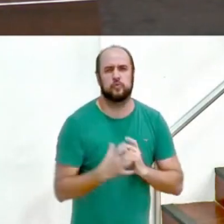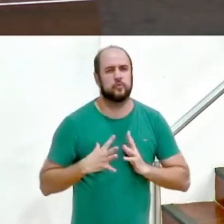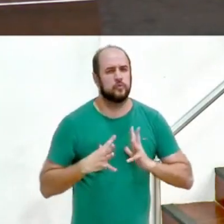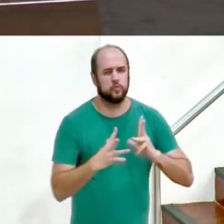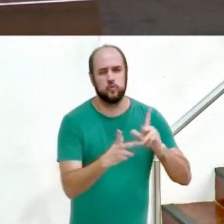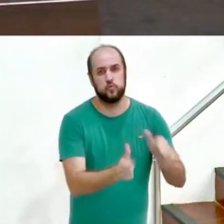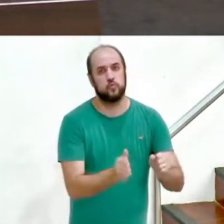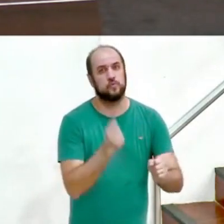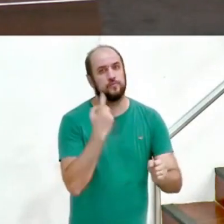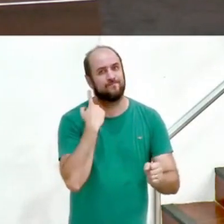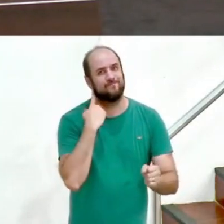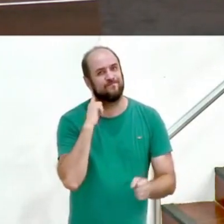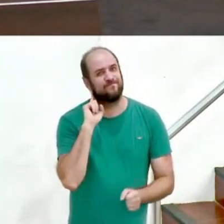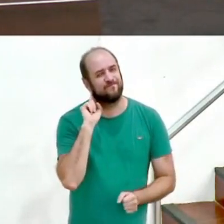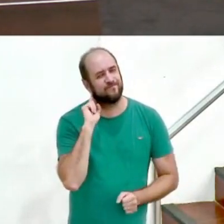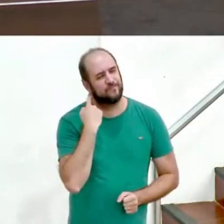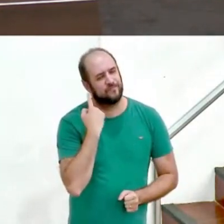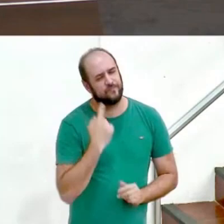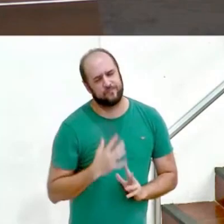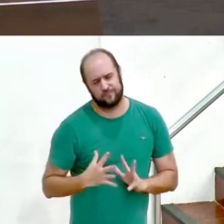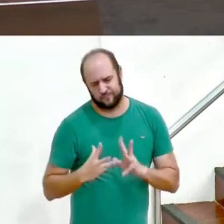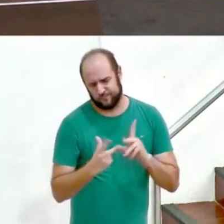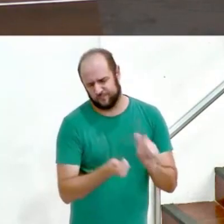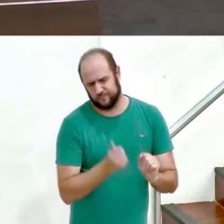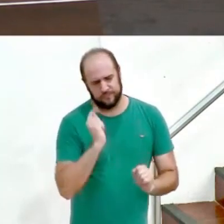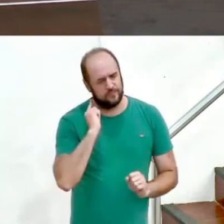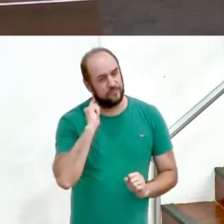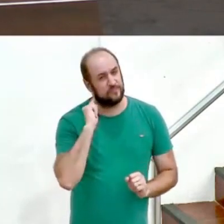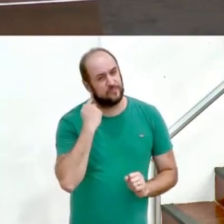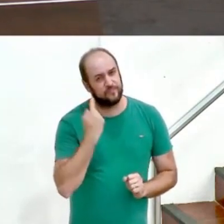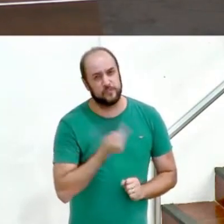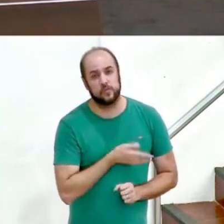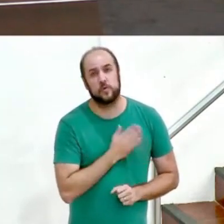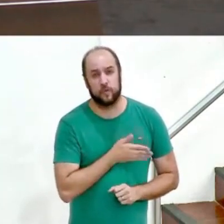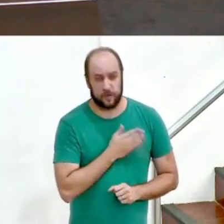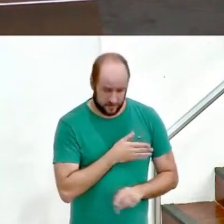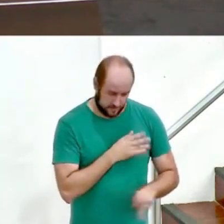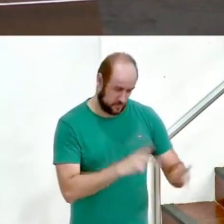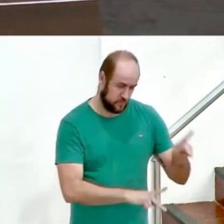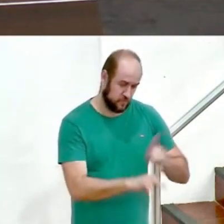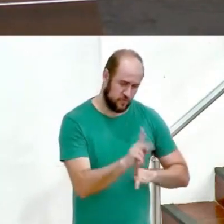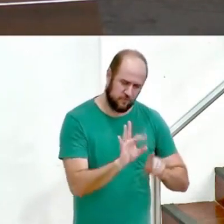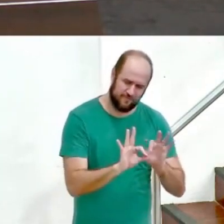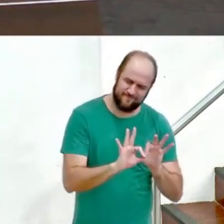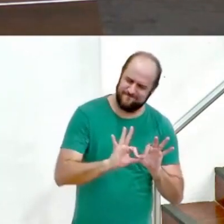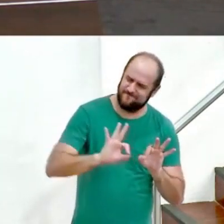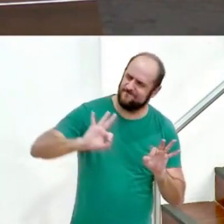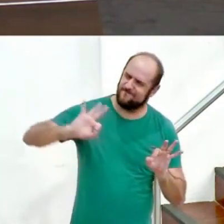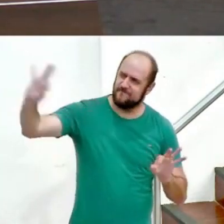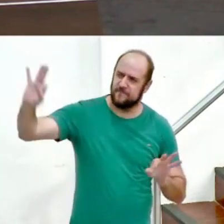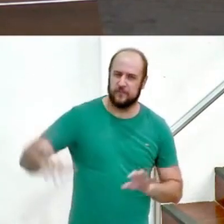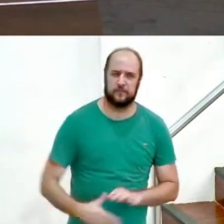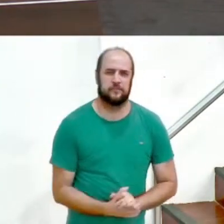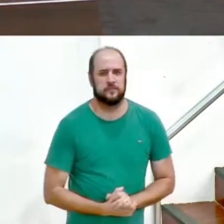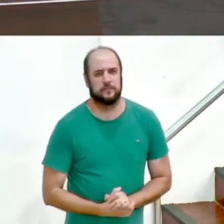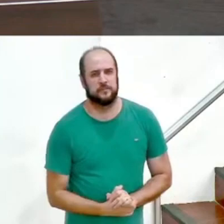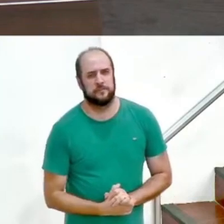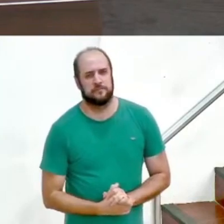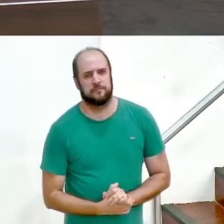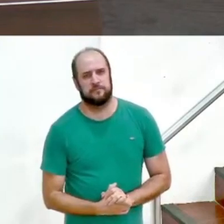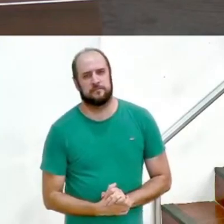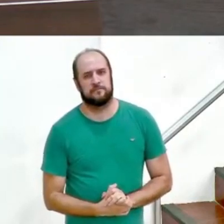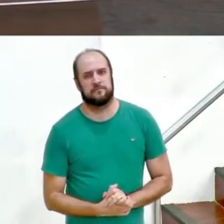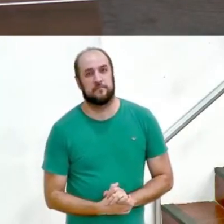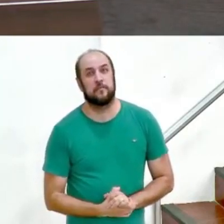impuro. Tudo é impuro. O coração deles estava distante. Eles estavam com a mão